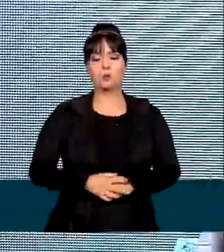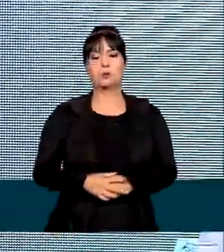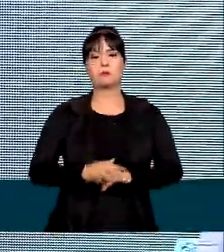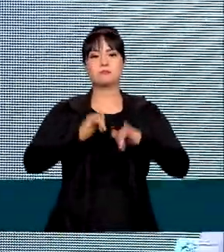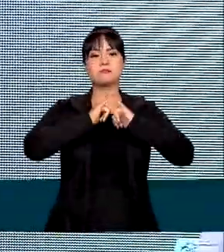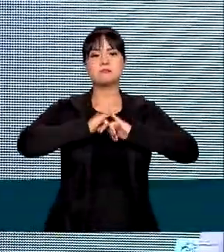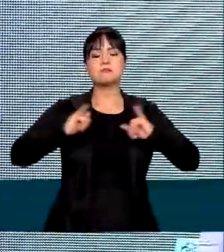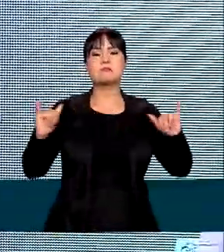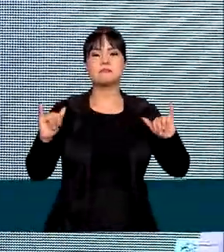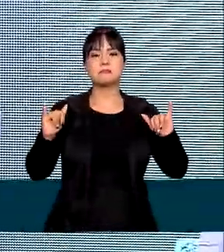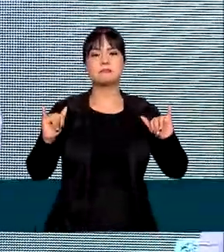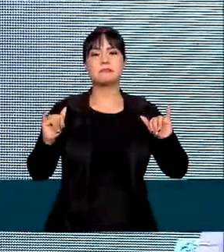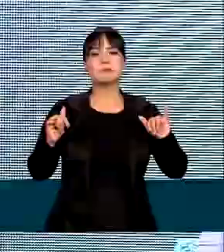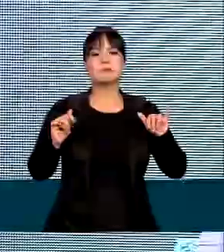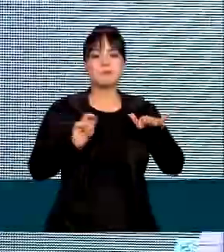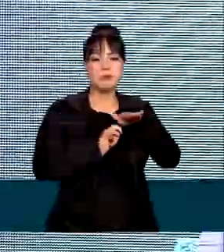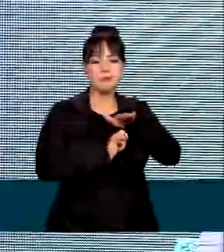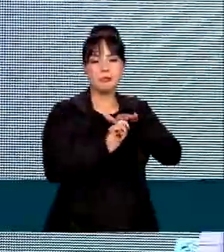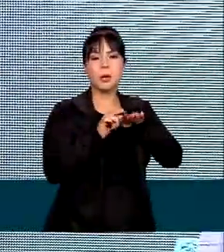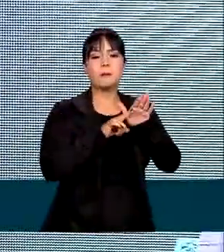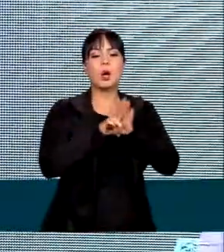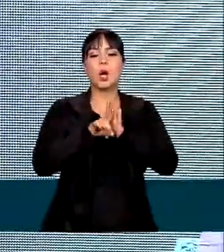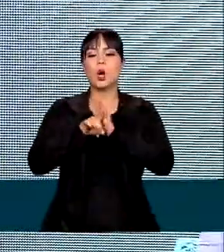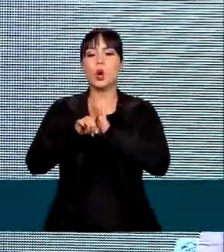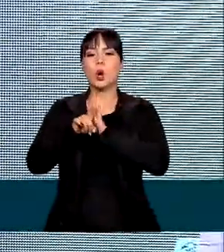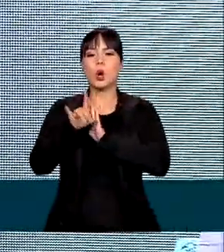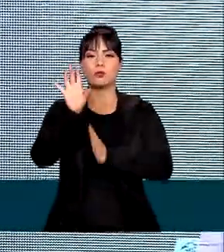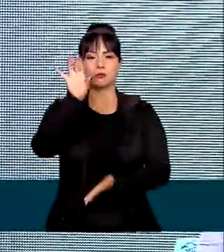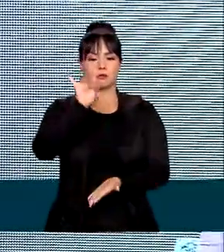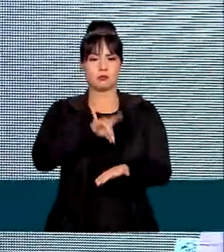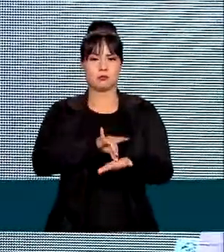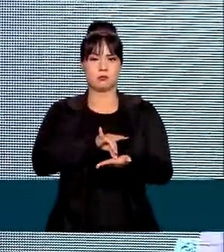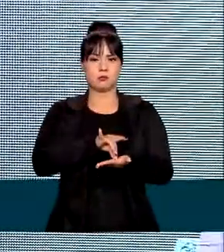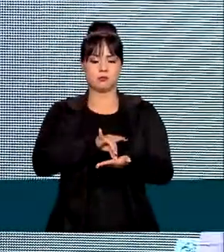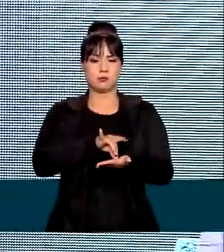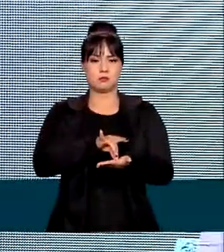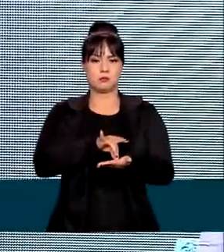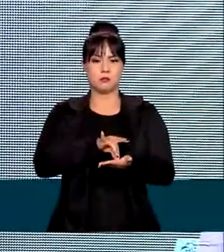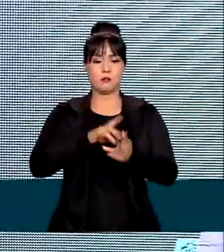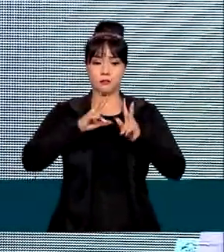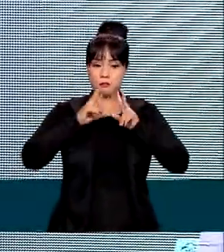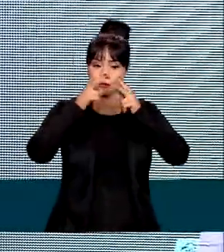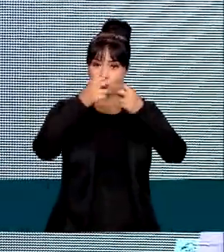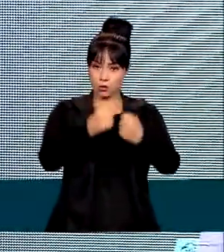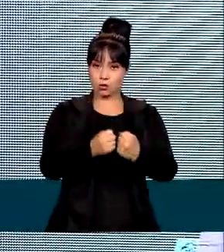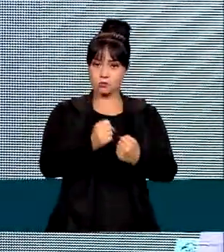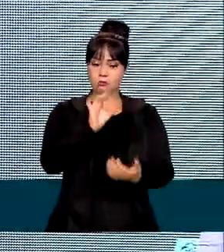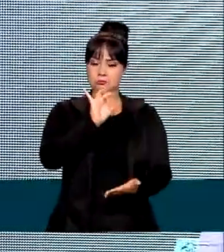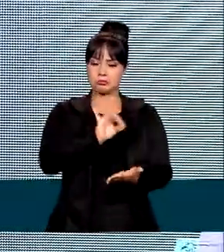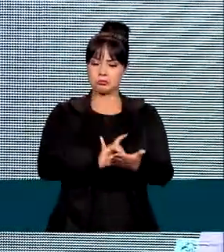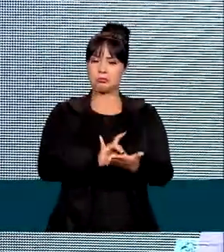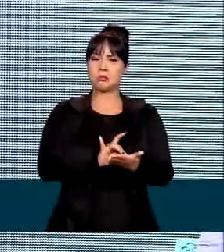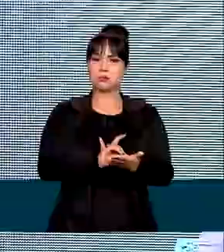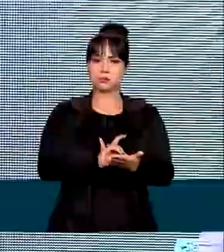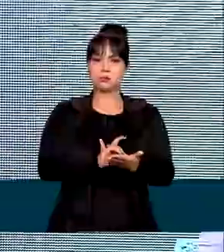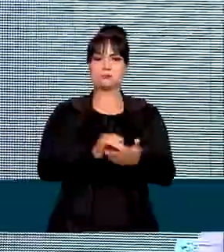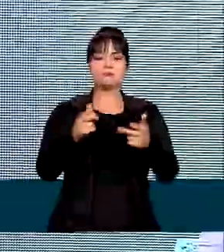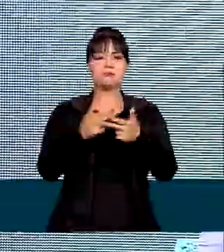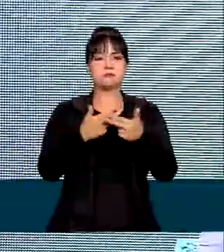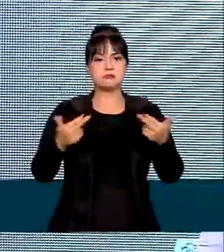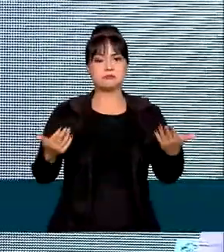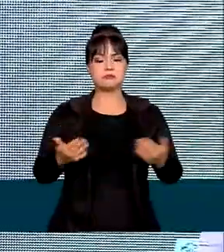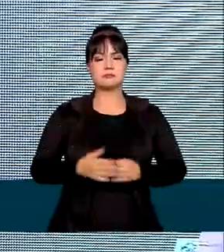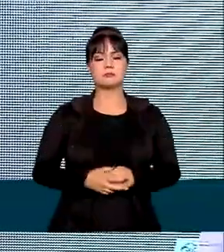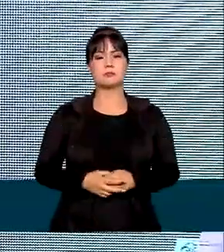lançaremos esse plano de investimento buscando agregar de forma forte consistente concessões e